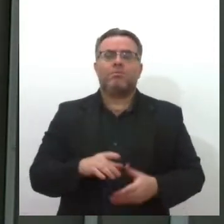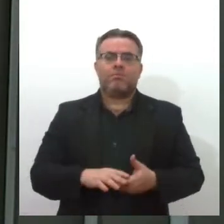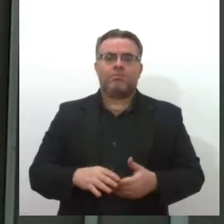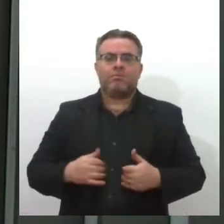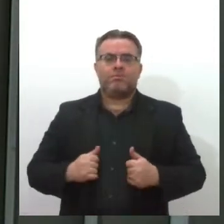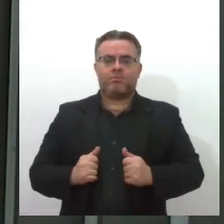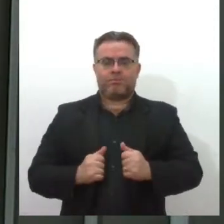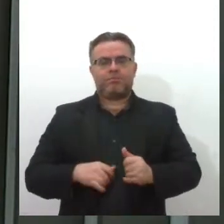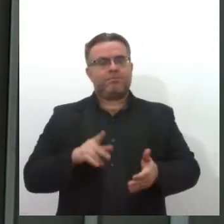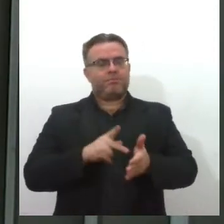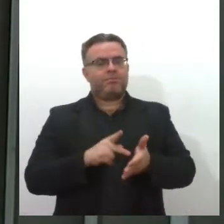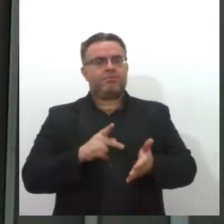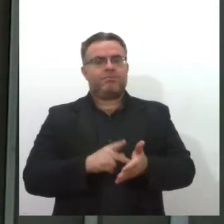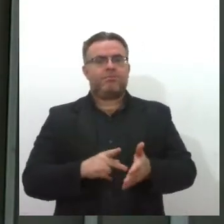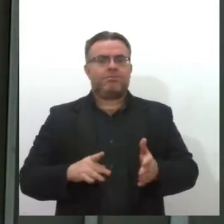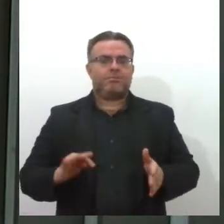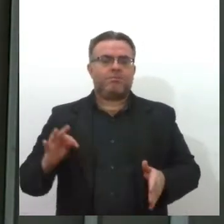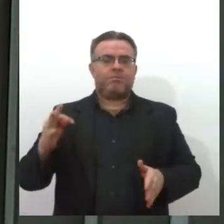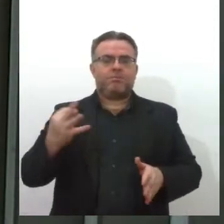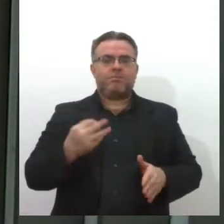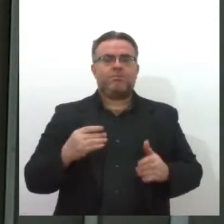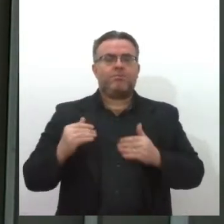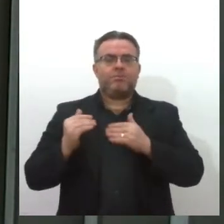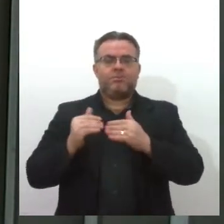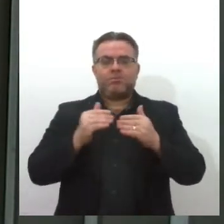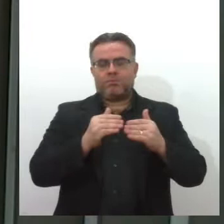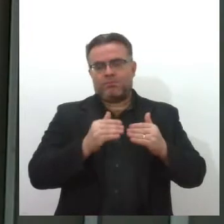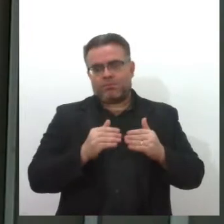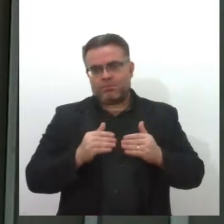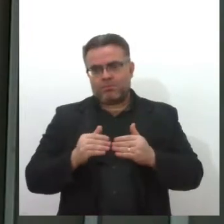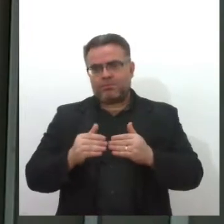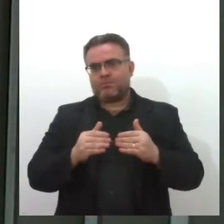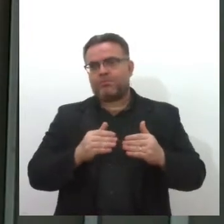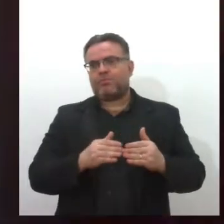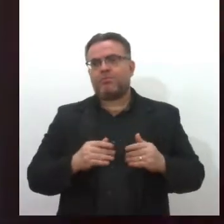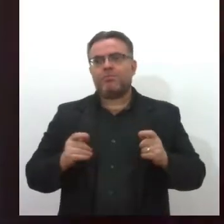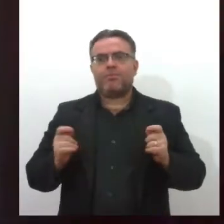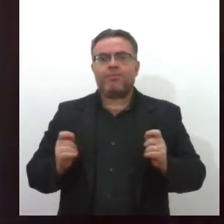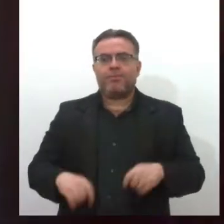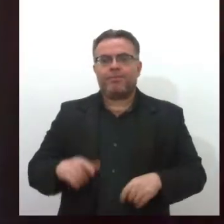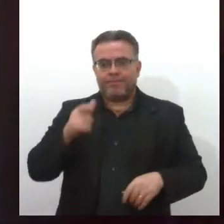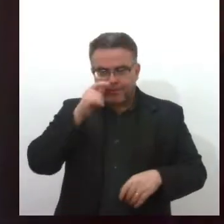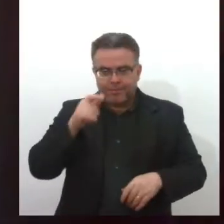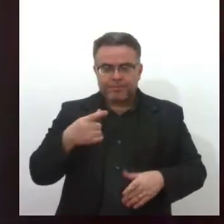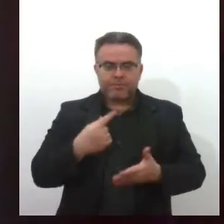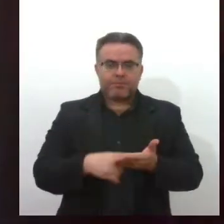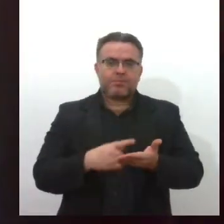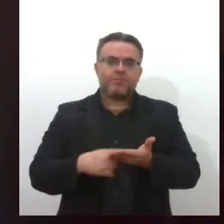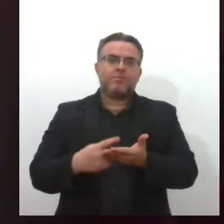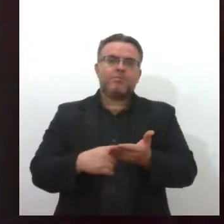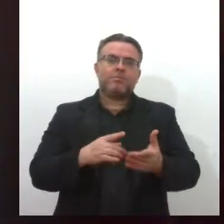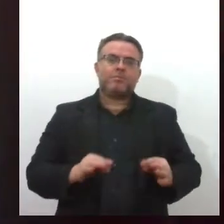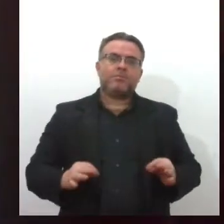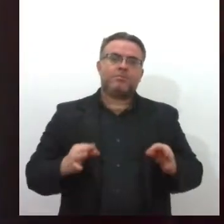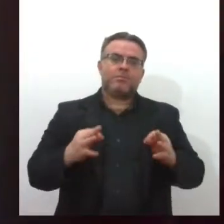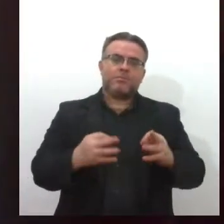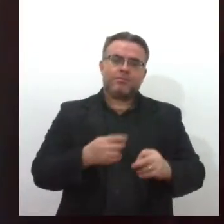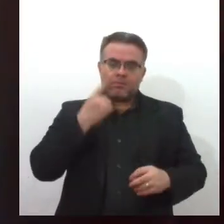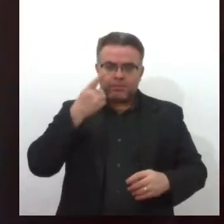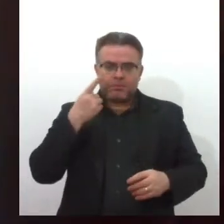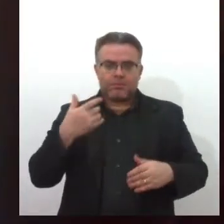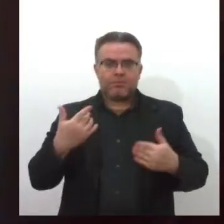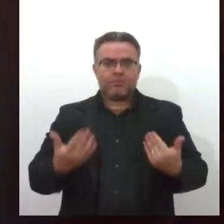Houve sim. Na verdade, houve uma concertação, né? Houve um interesse generalizado de todos os deputados